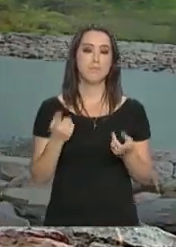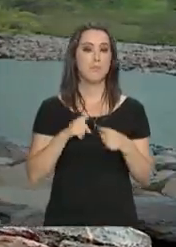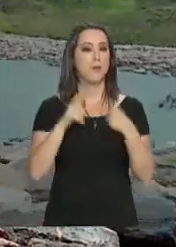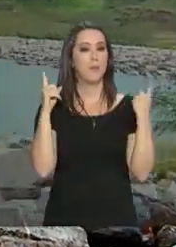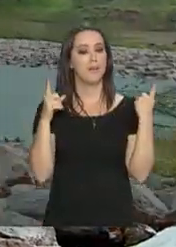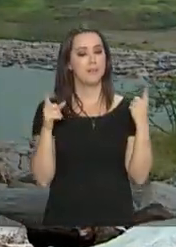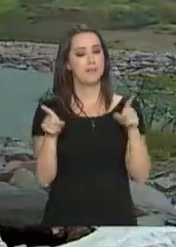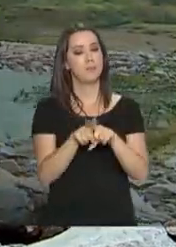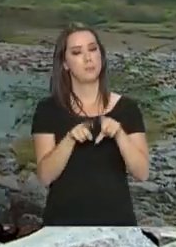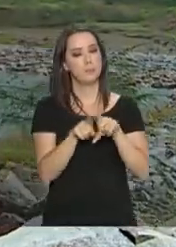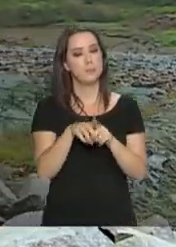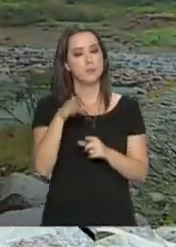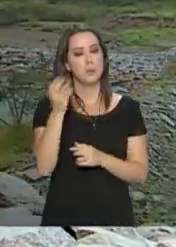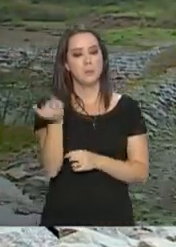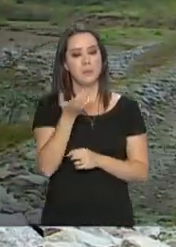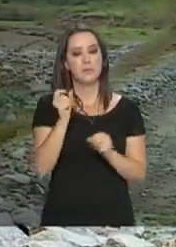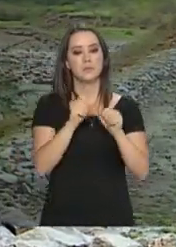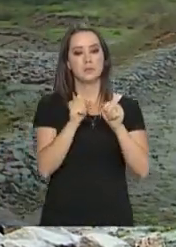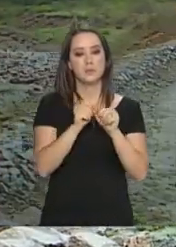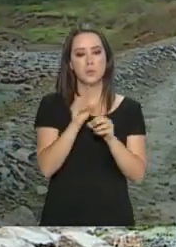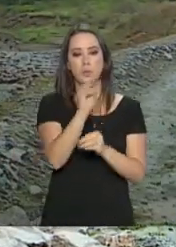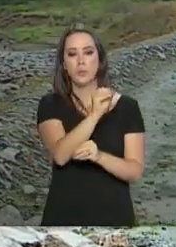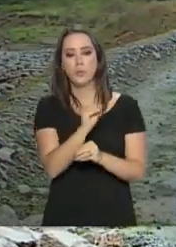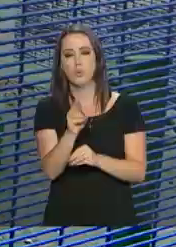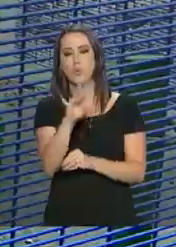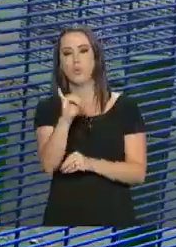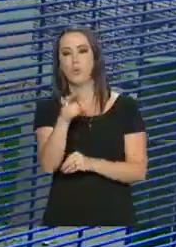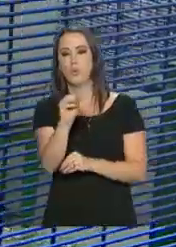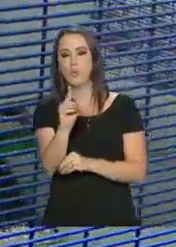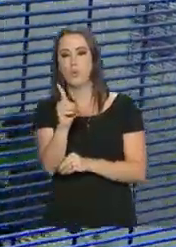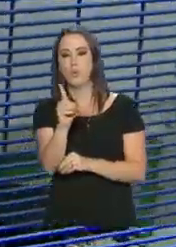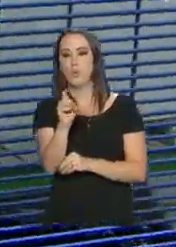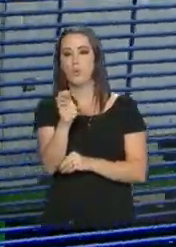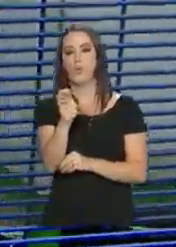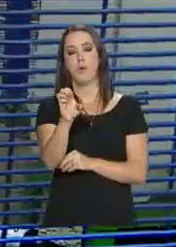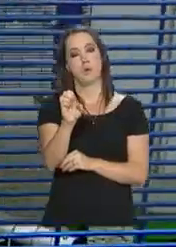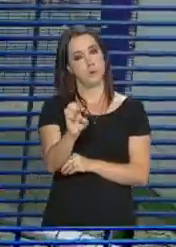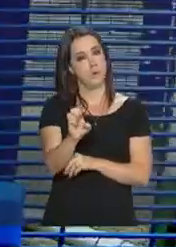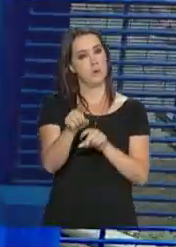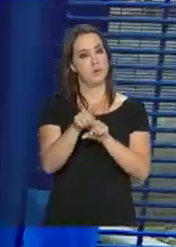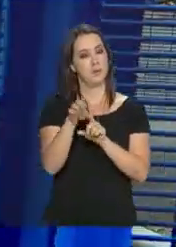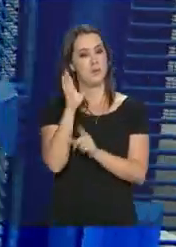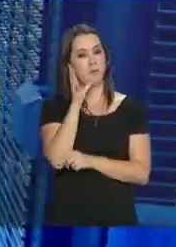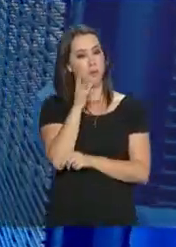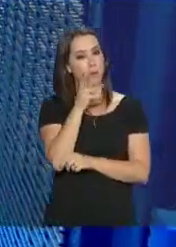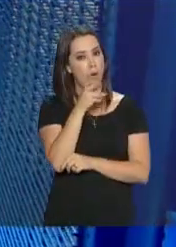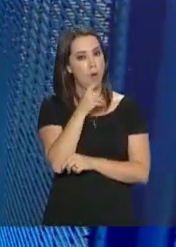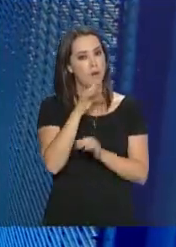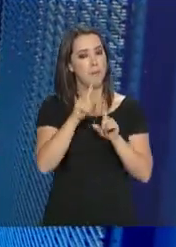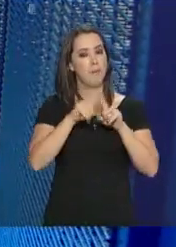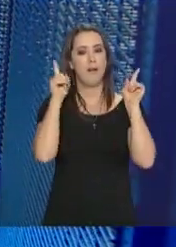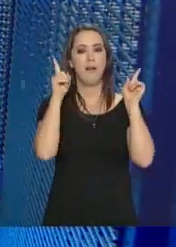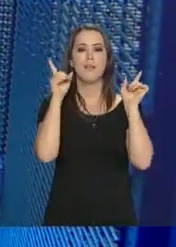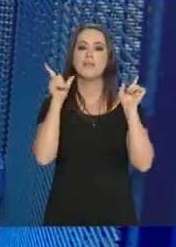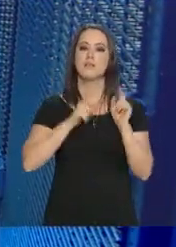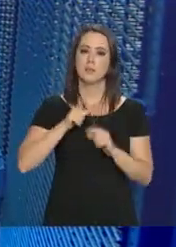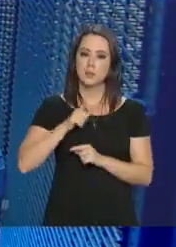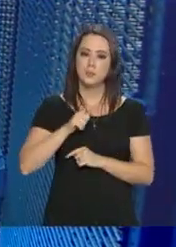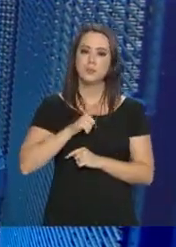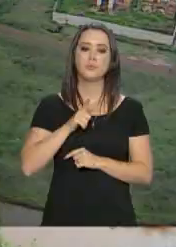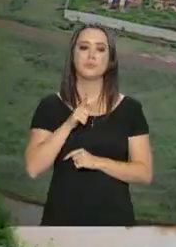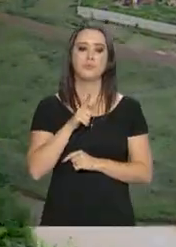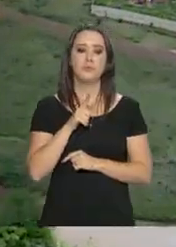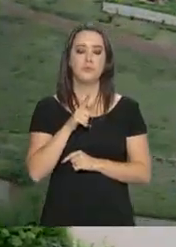Mas a gente também quer fazer com que a recuperação do Rio Doce, por mais que ela seja um pouco mais demorada, mas que ela tenha